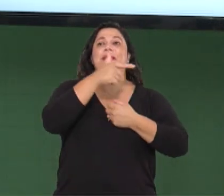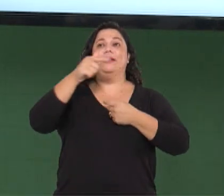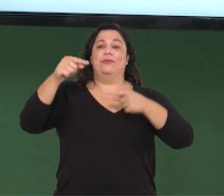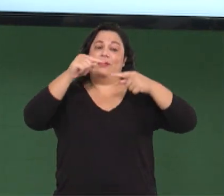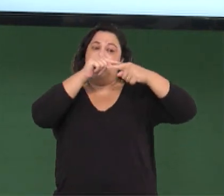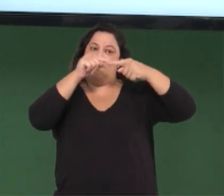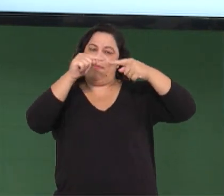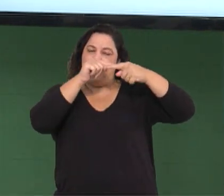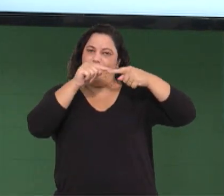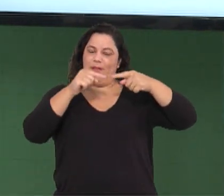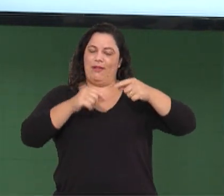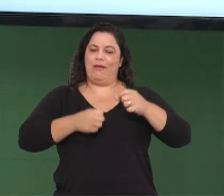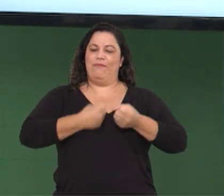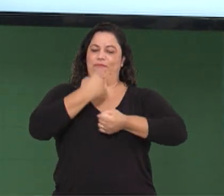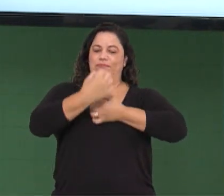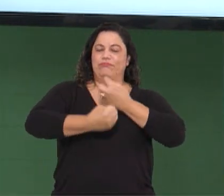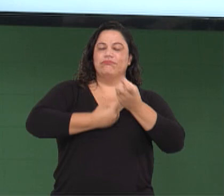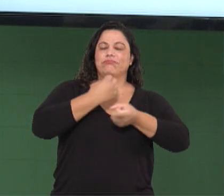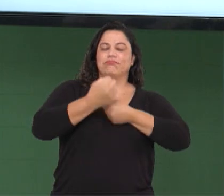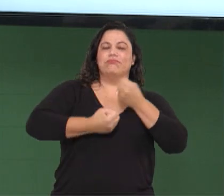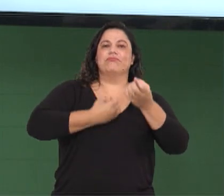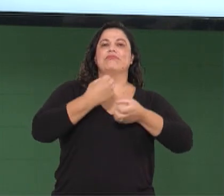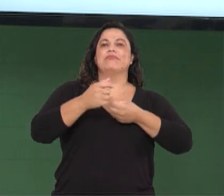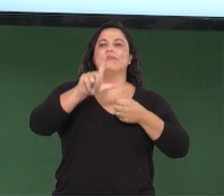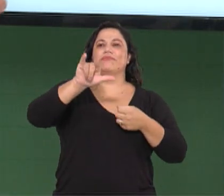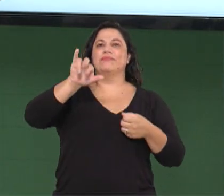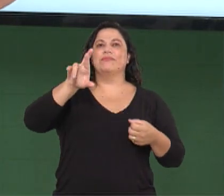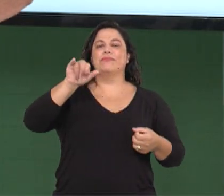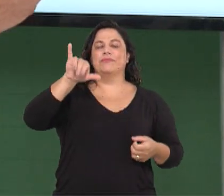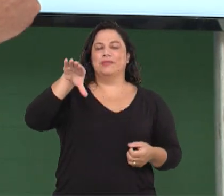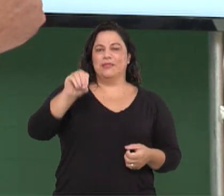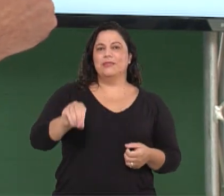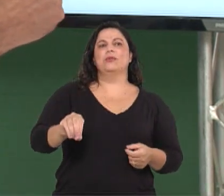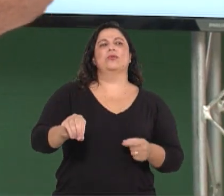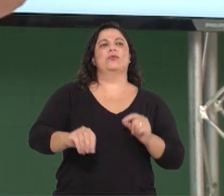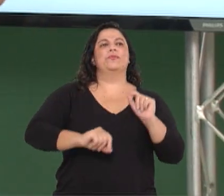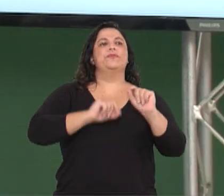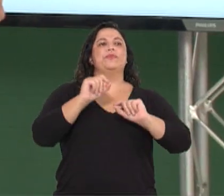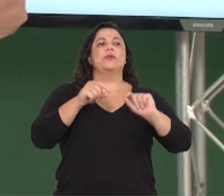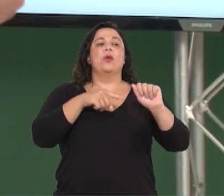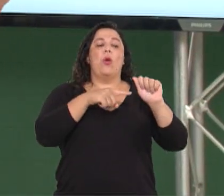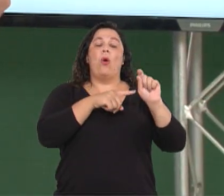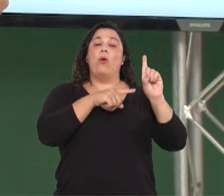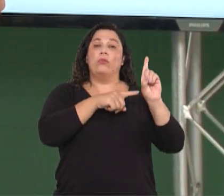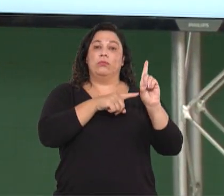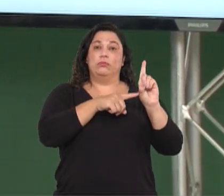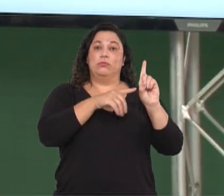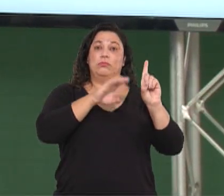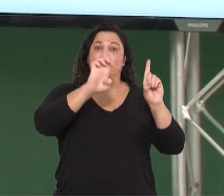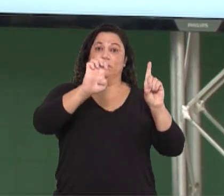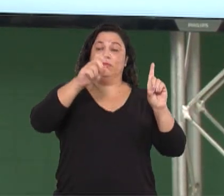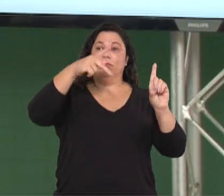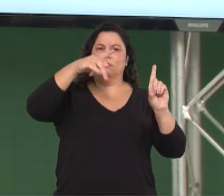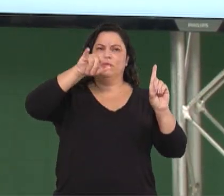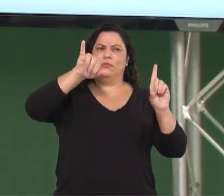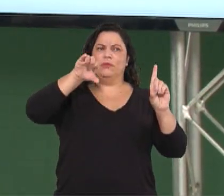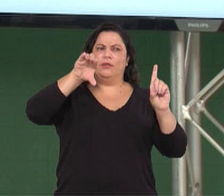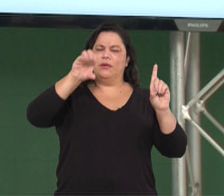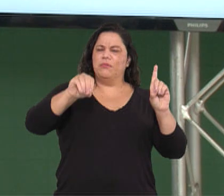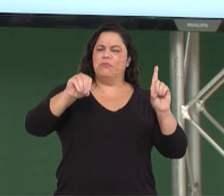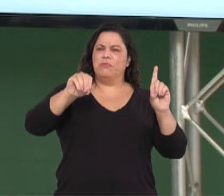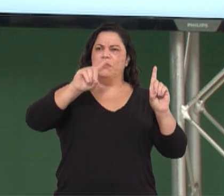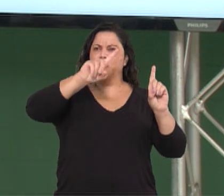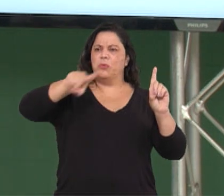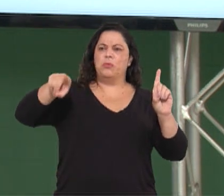do gênero lírico. Uma observação, o gênero épico, ele caiu em desuso